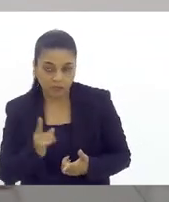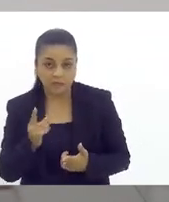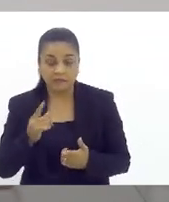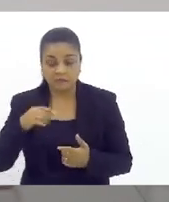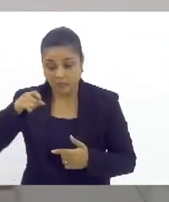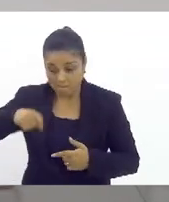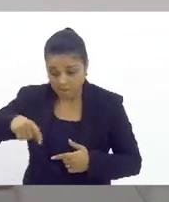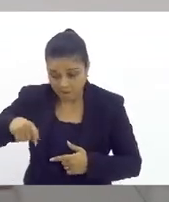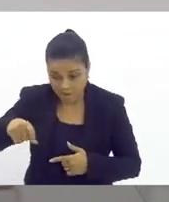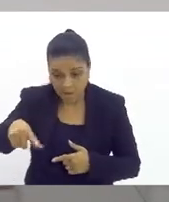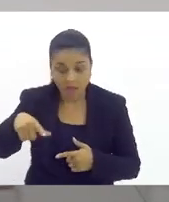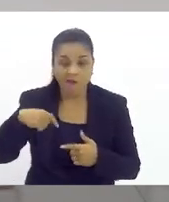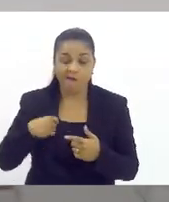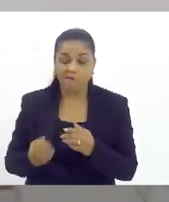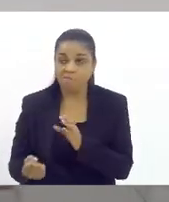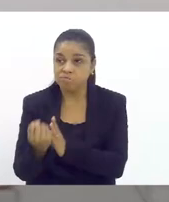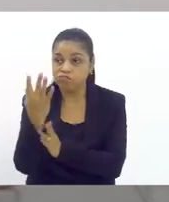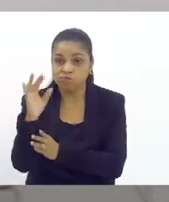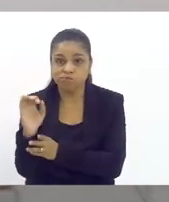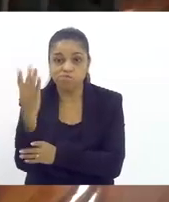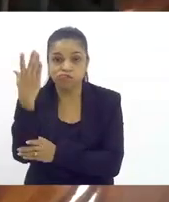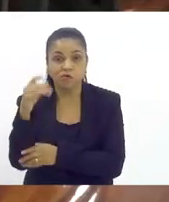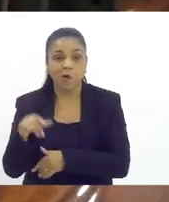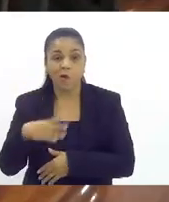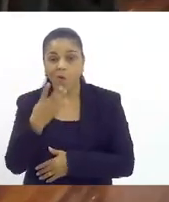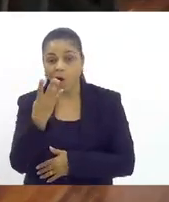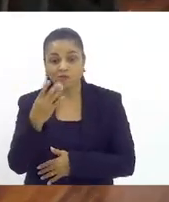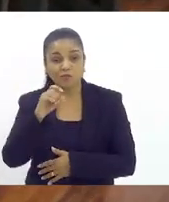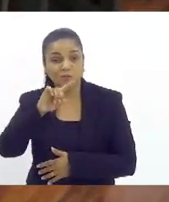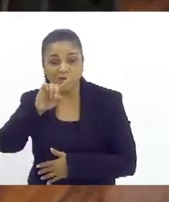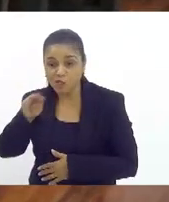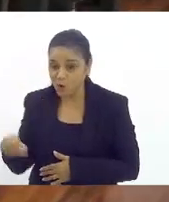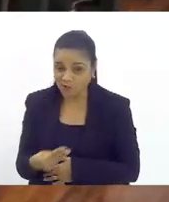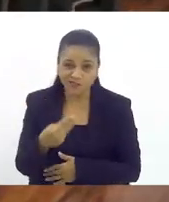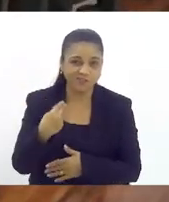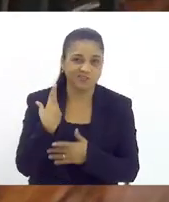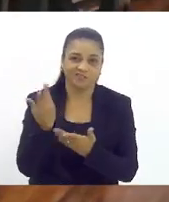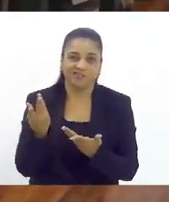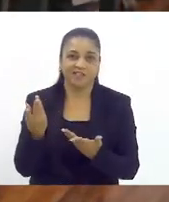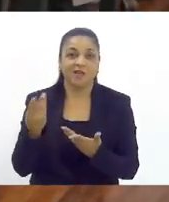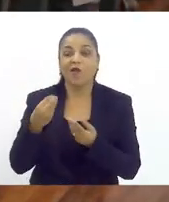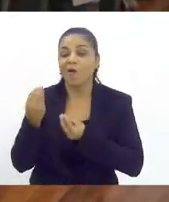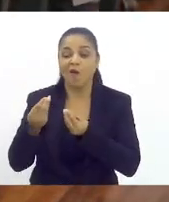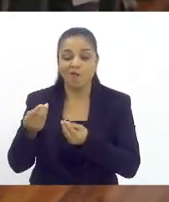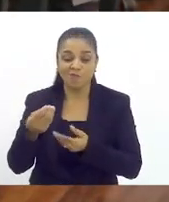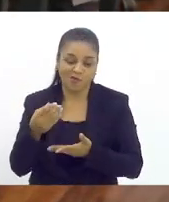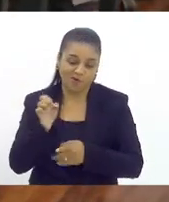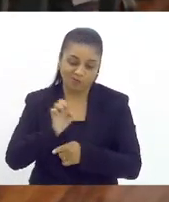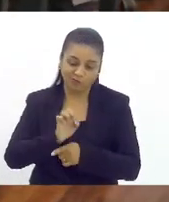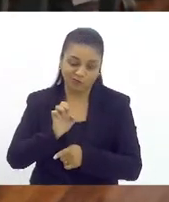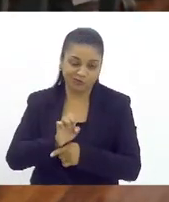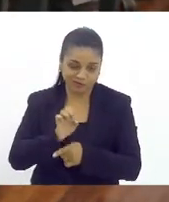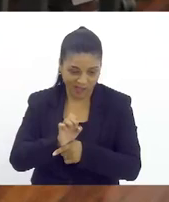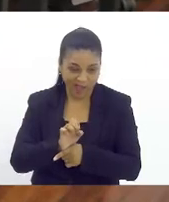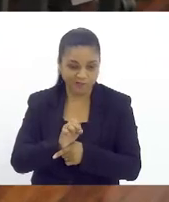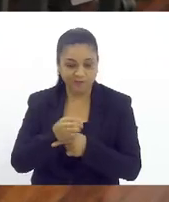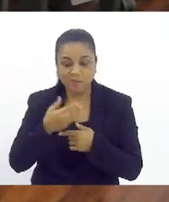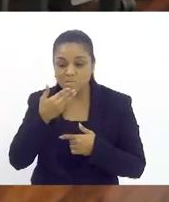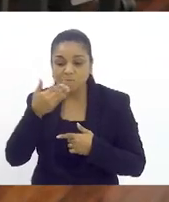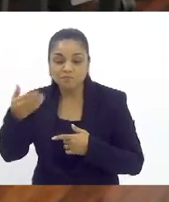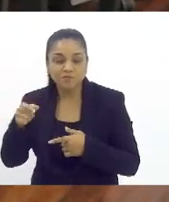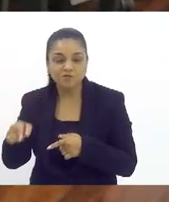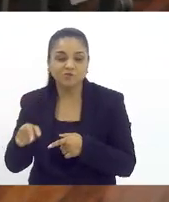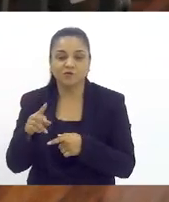mais de 4 milhões de árvores é natural que o estado tendo um bom plano encomendando dos viveres